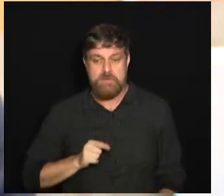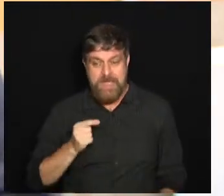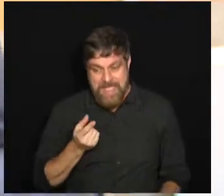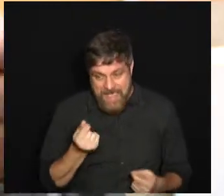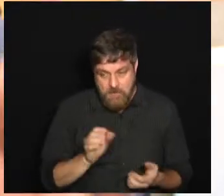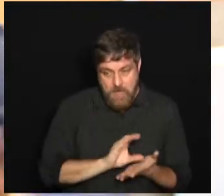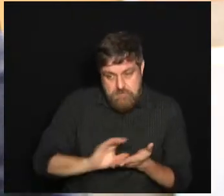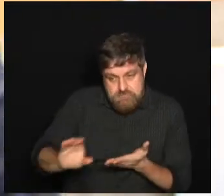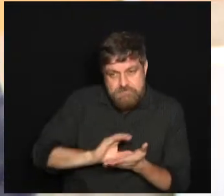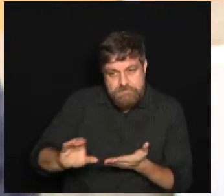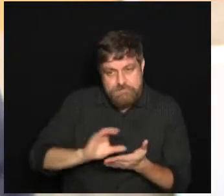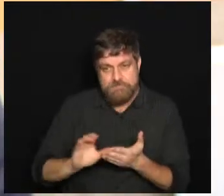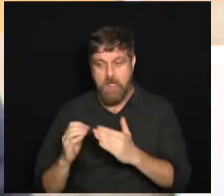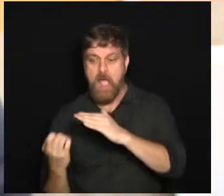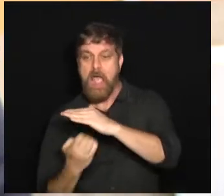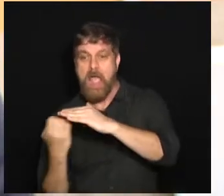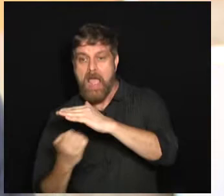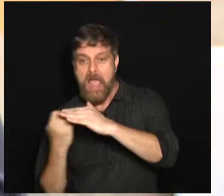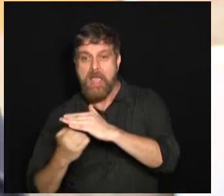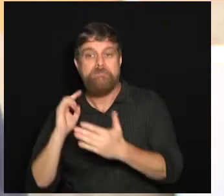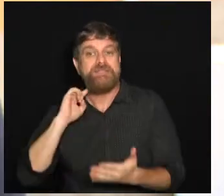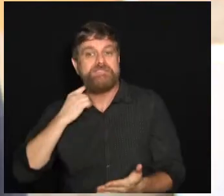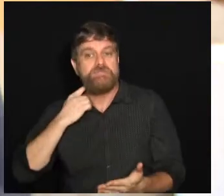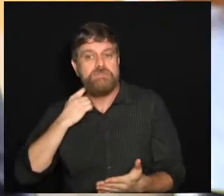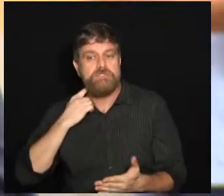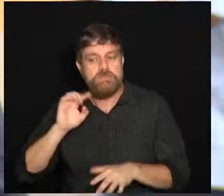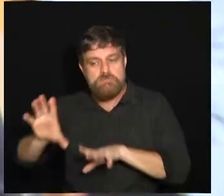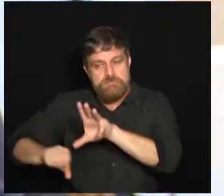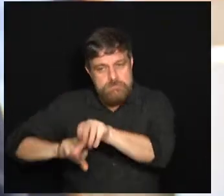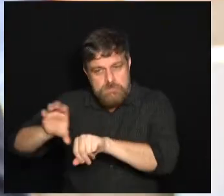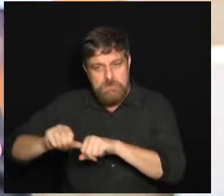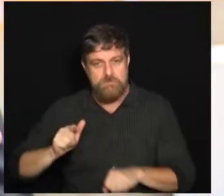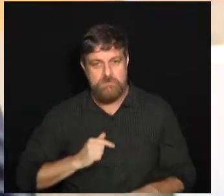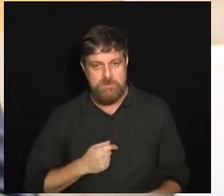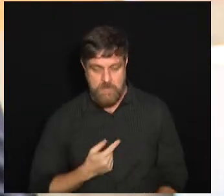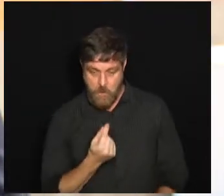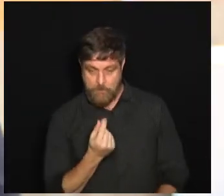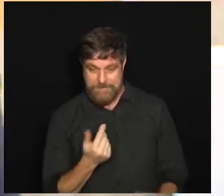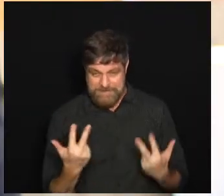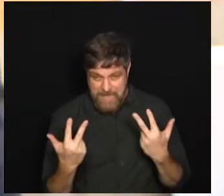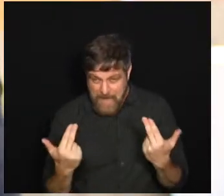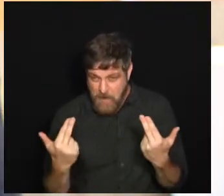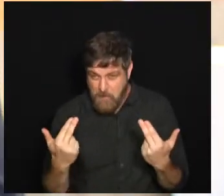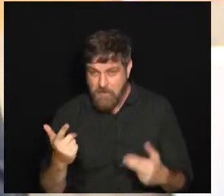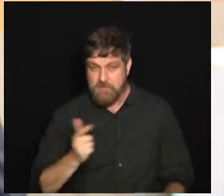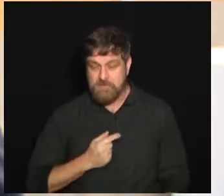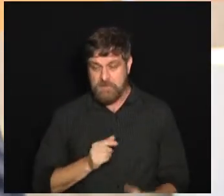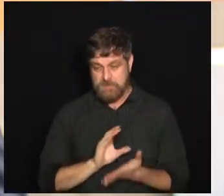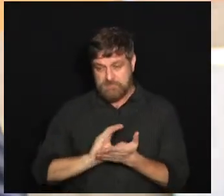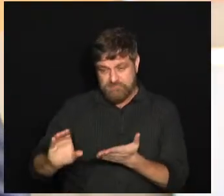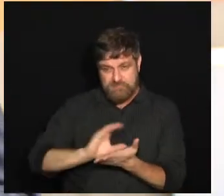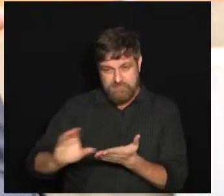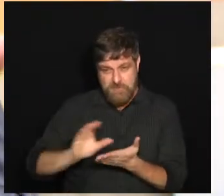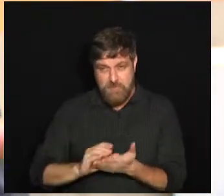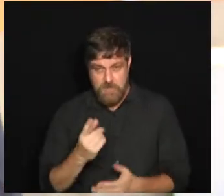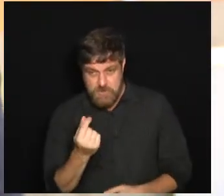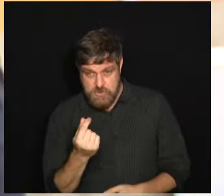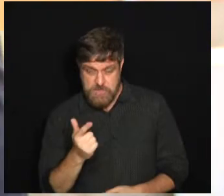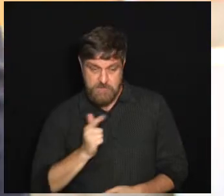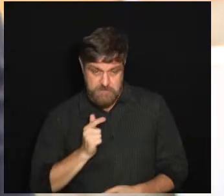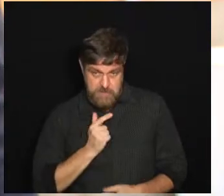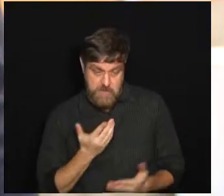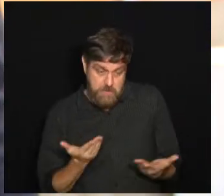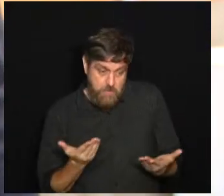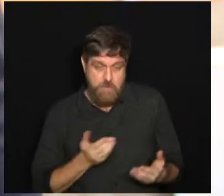pago a título do contrato de lixo. Se isso tem um valor, se sobra algum dinheiro da taxa de lixo, ou se o